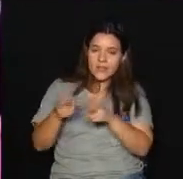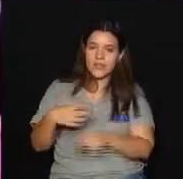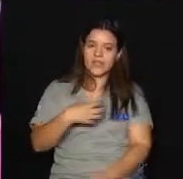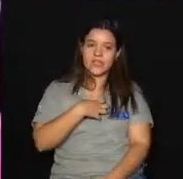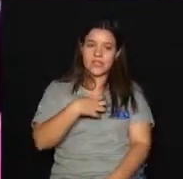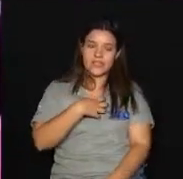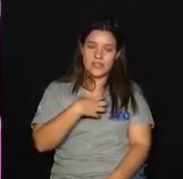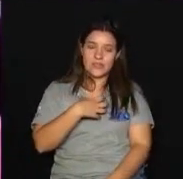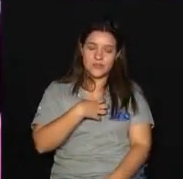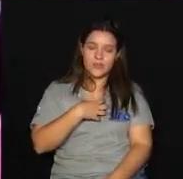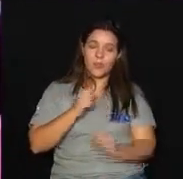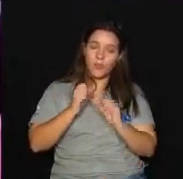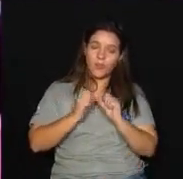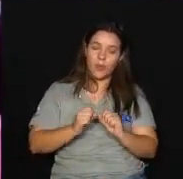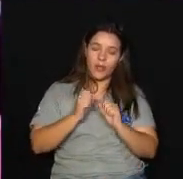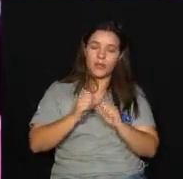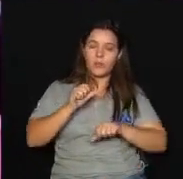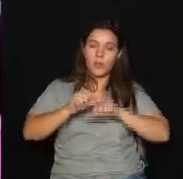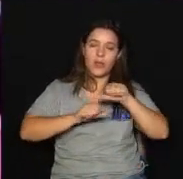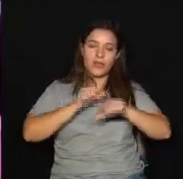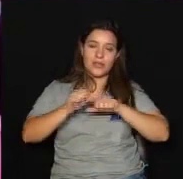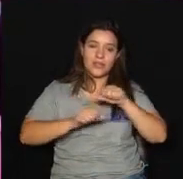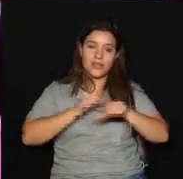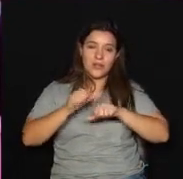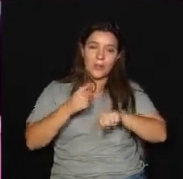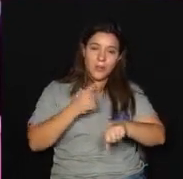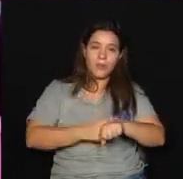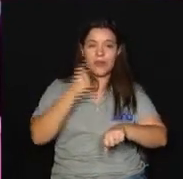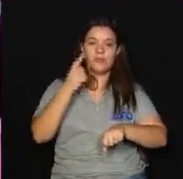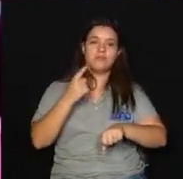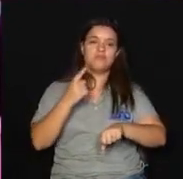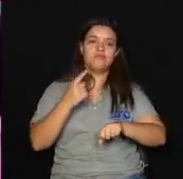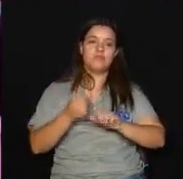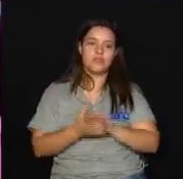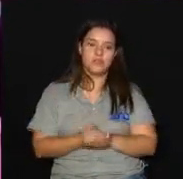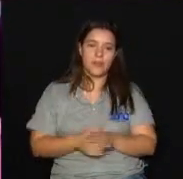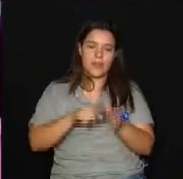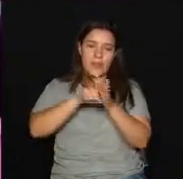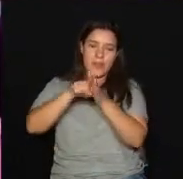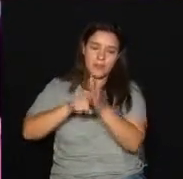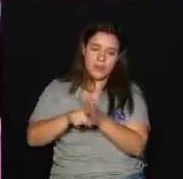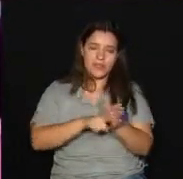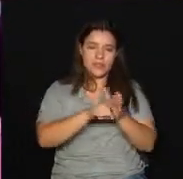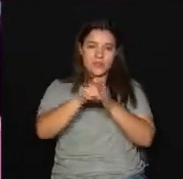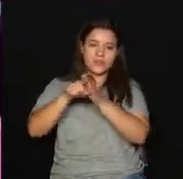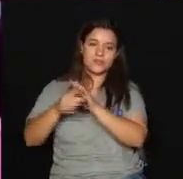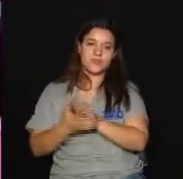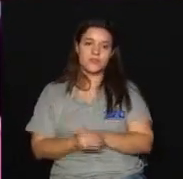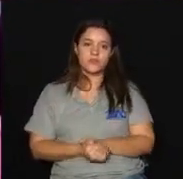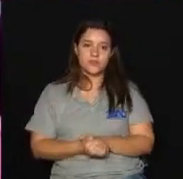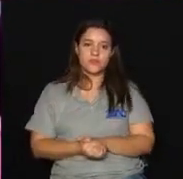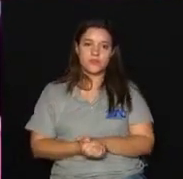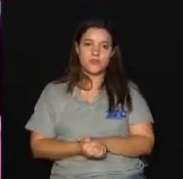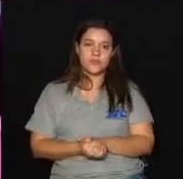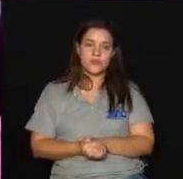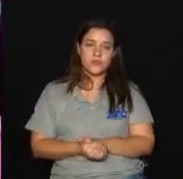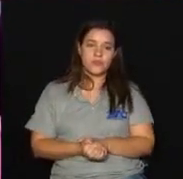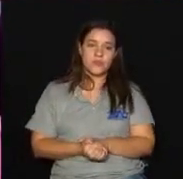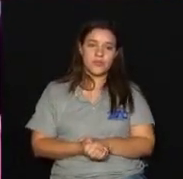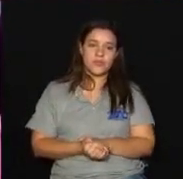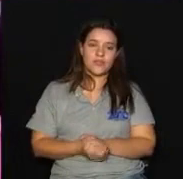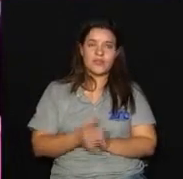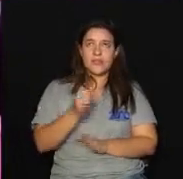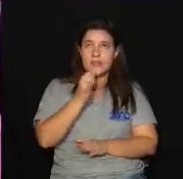sentimentos que podem se alterar de um minuto para o outro da pesquisa, né? Uma coisa é